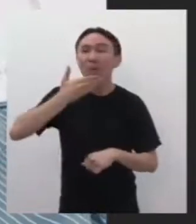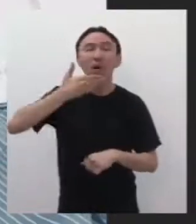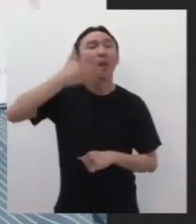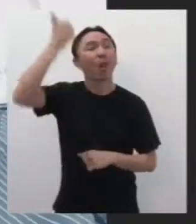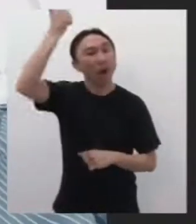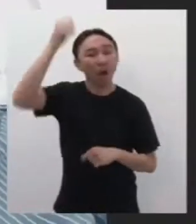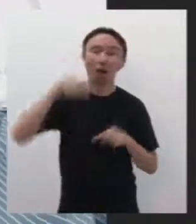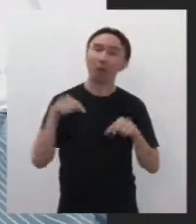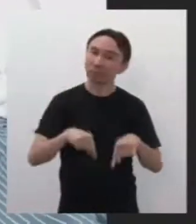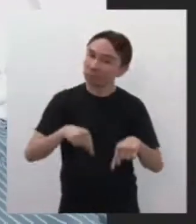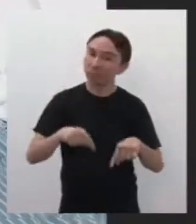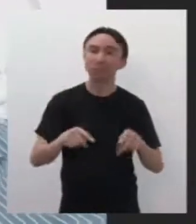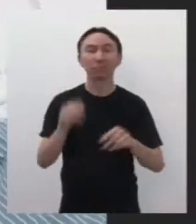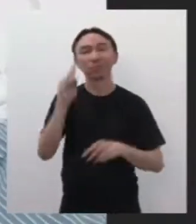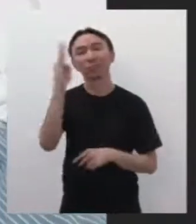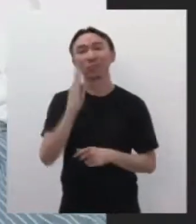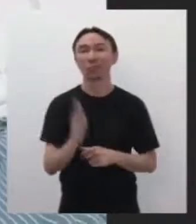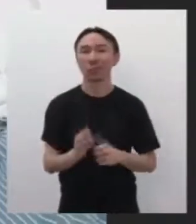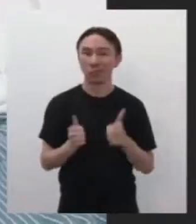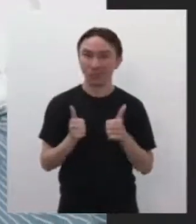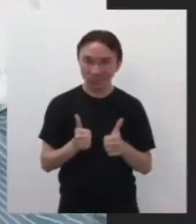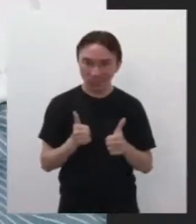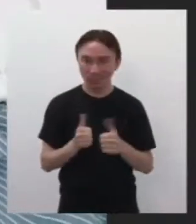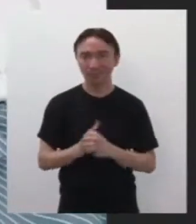Eu espero que seja uma boa formação para todo mundo.